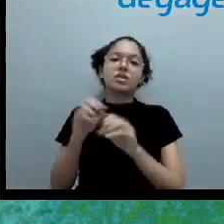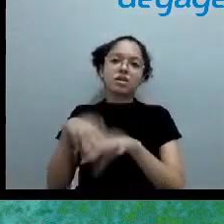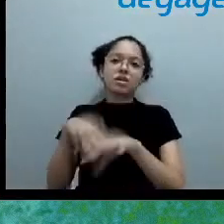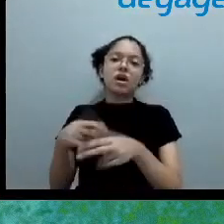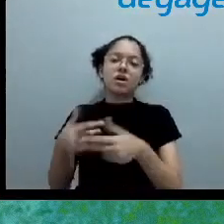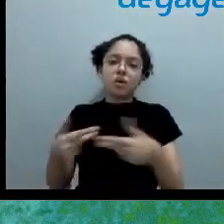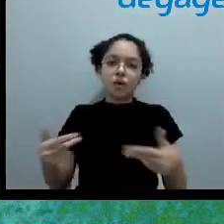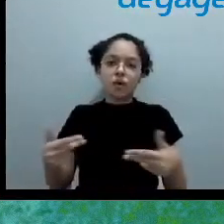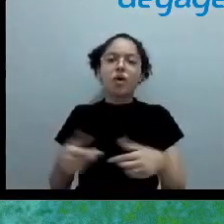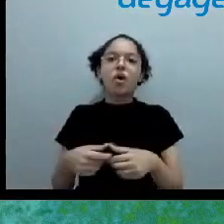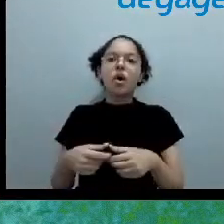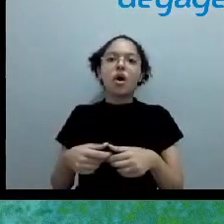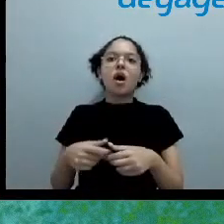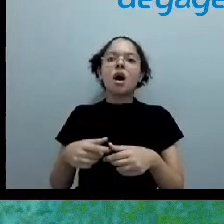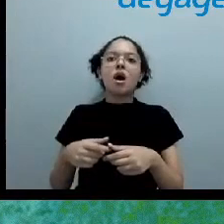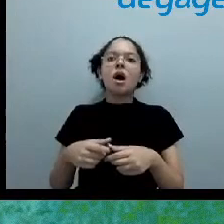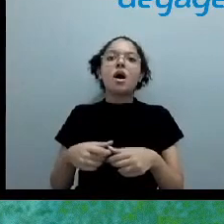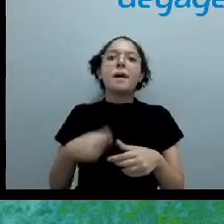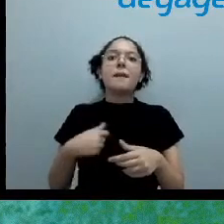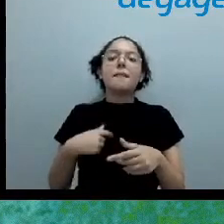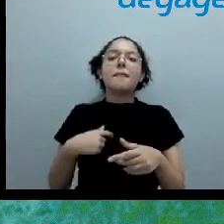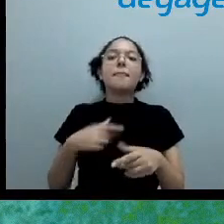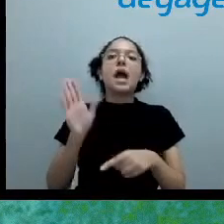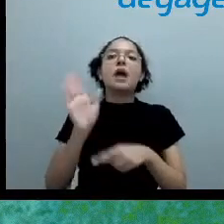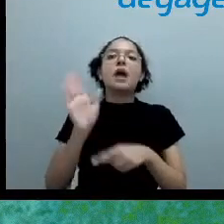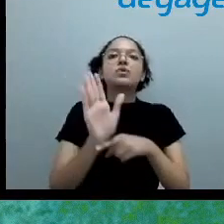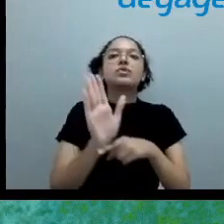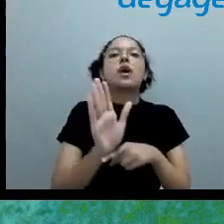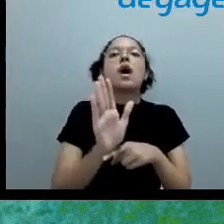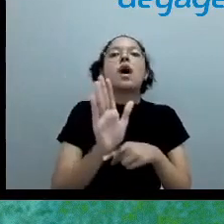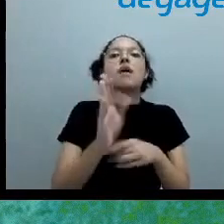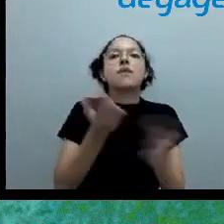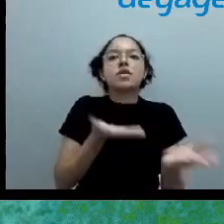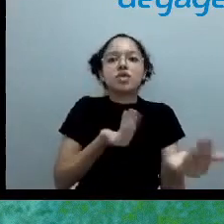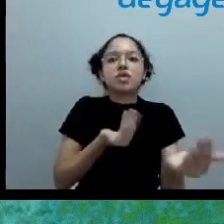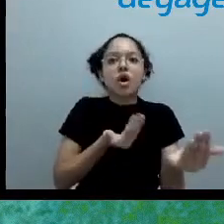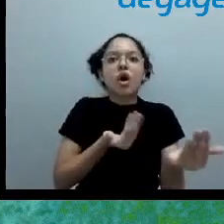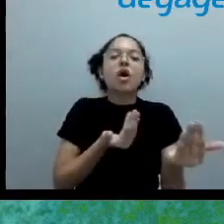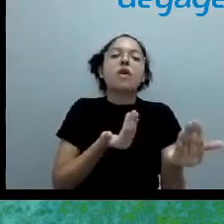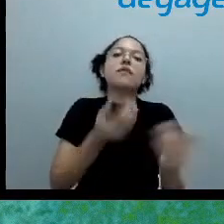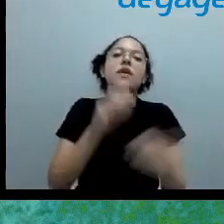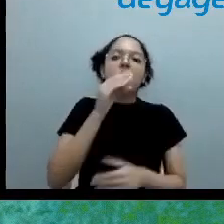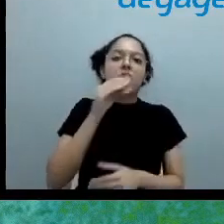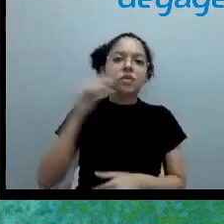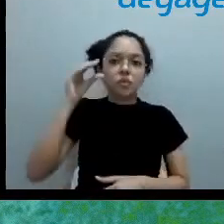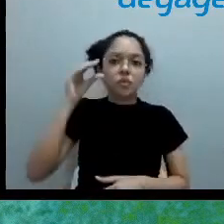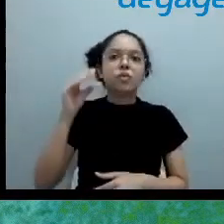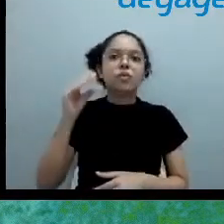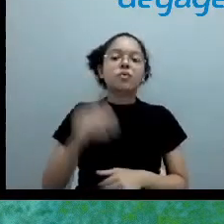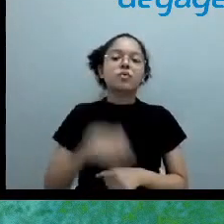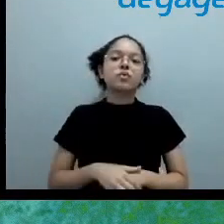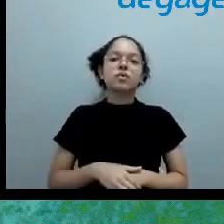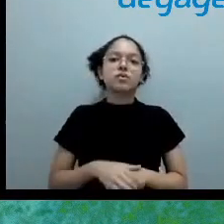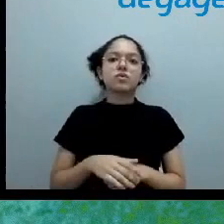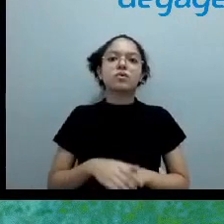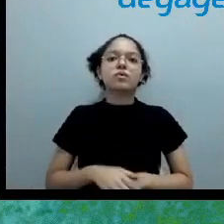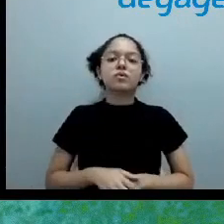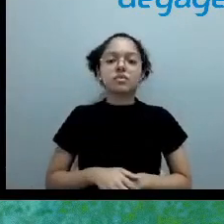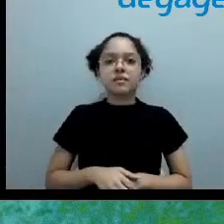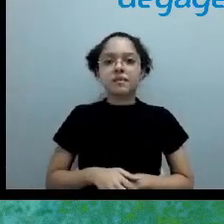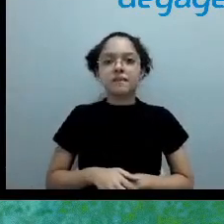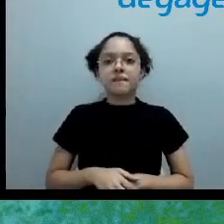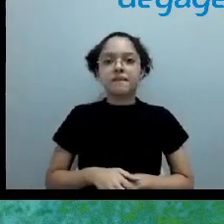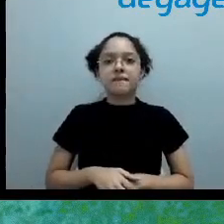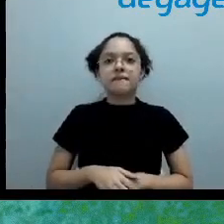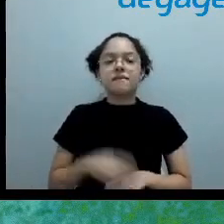e idosos com deficiência. Eu fiquei quase 4 anos lá nesse trabalho como professora de teatro. Enquanto eu ainda dava aula